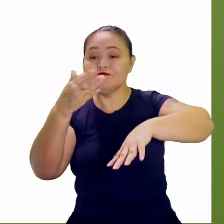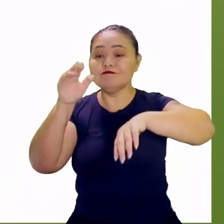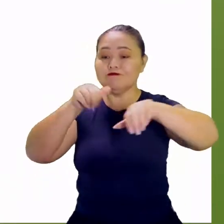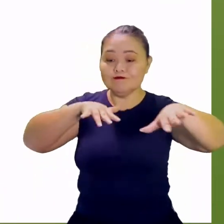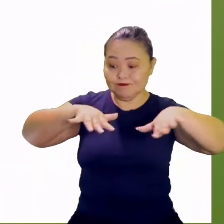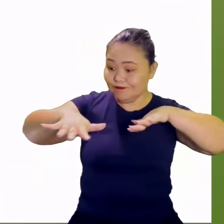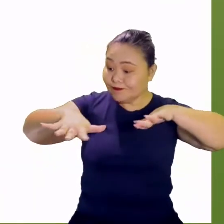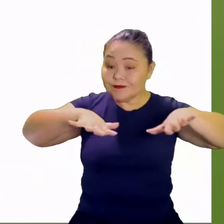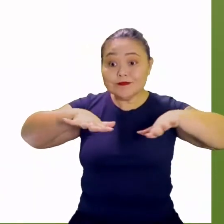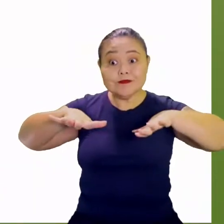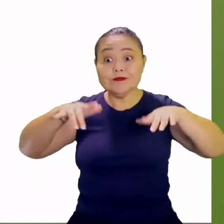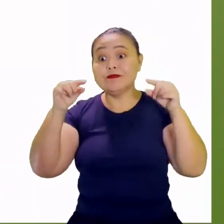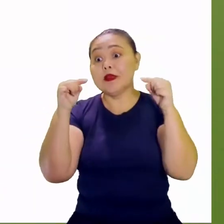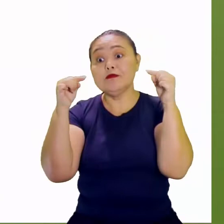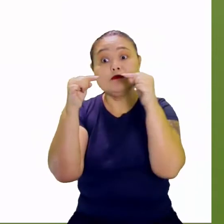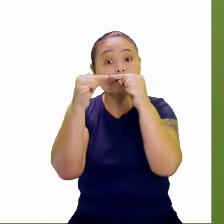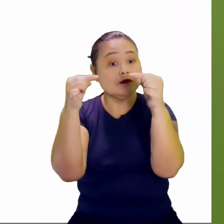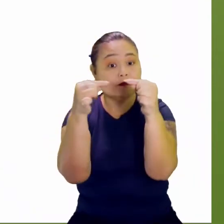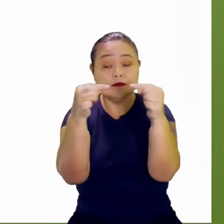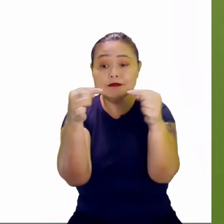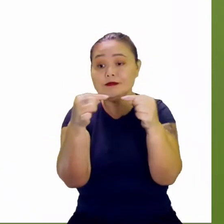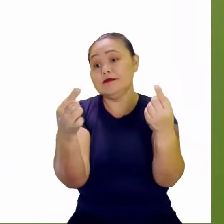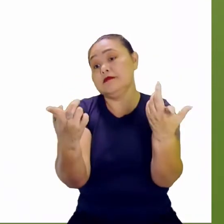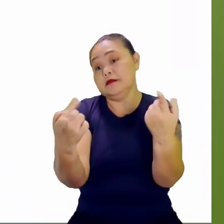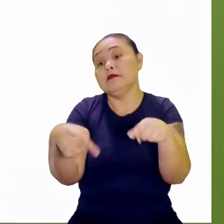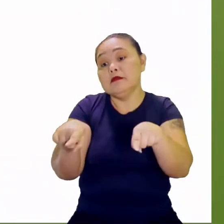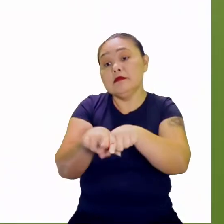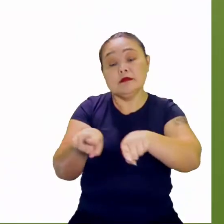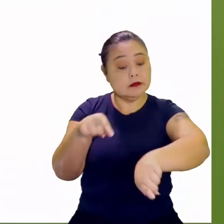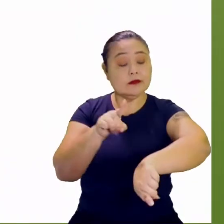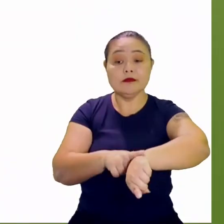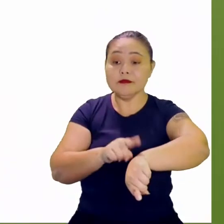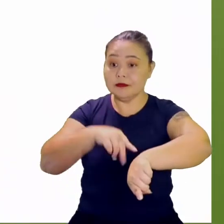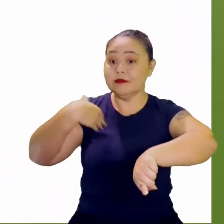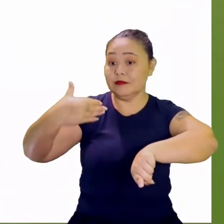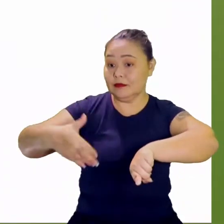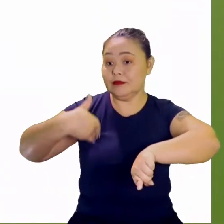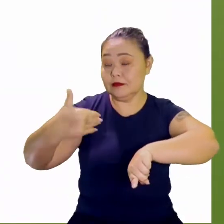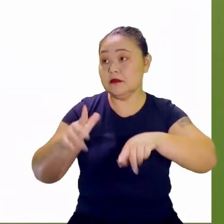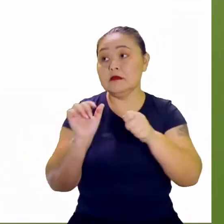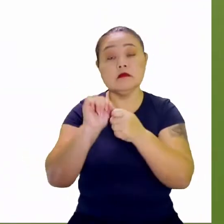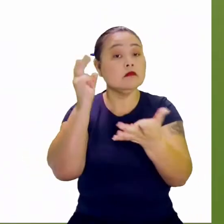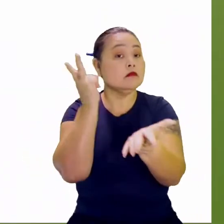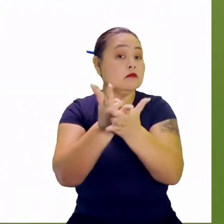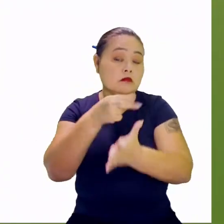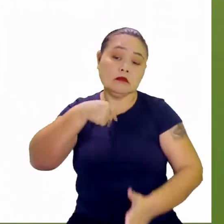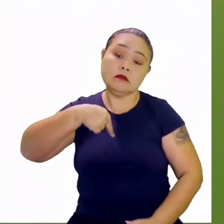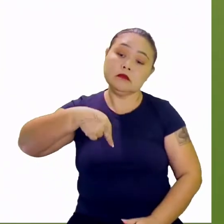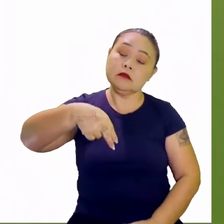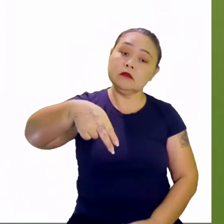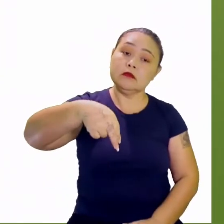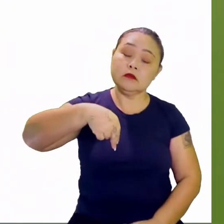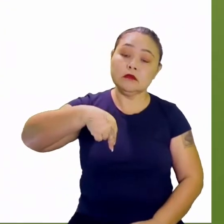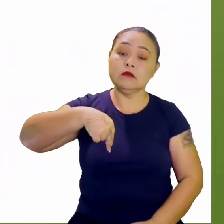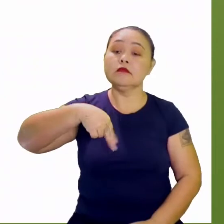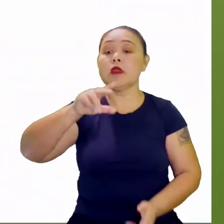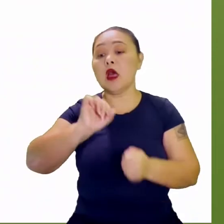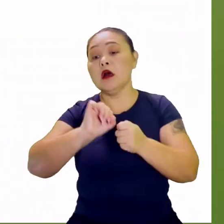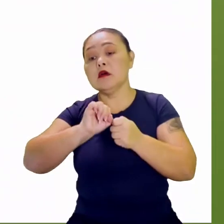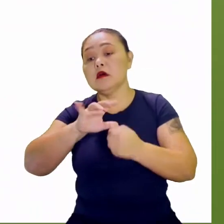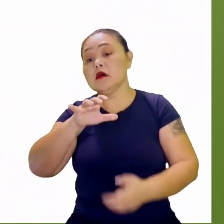exercício, vai depender da duração. E eu posso usar uma mesma corrida e transformar ela em aeróbio